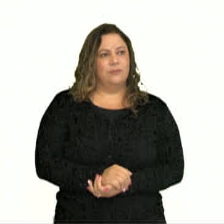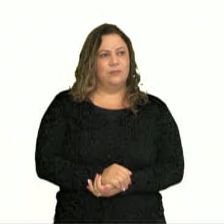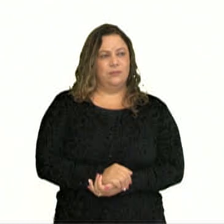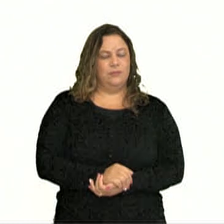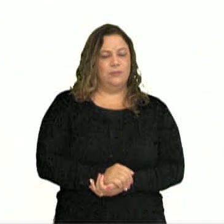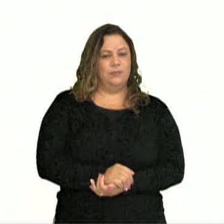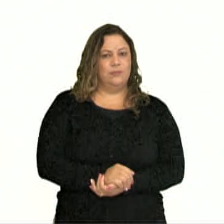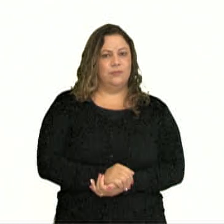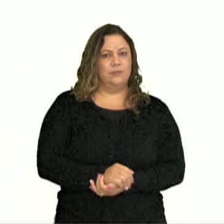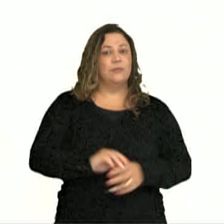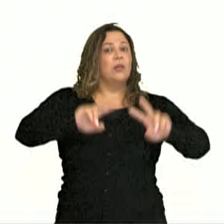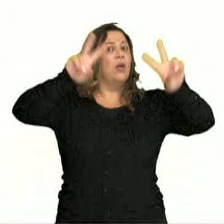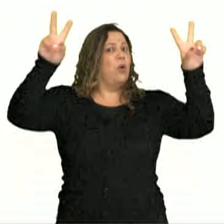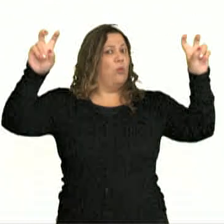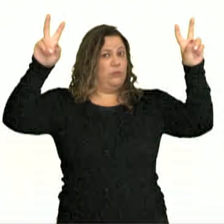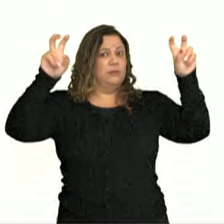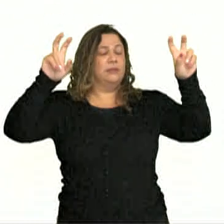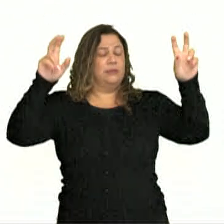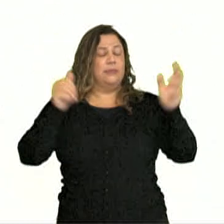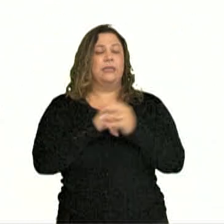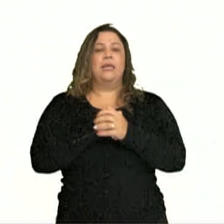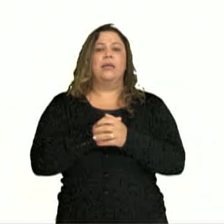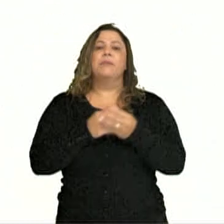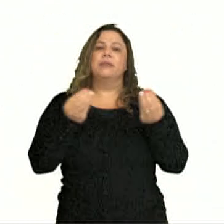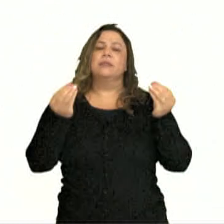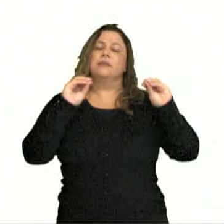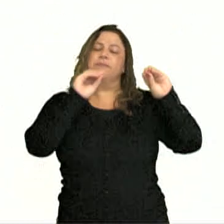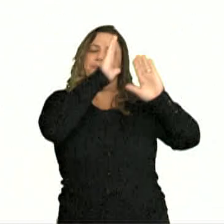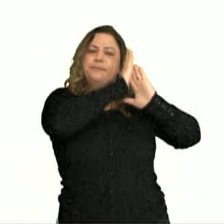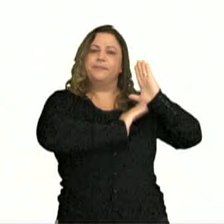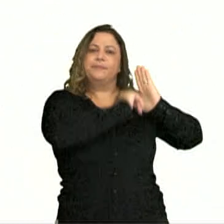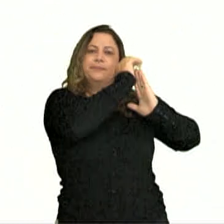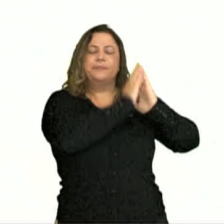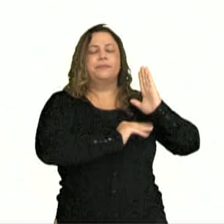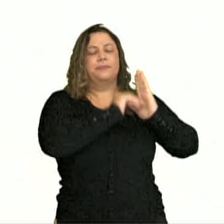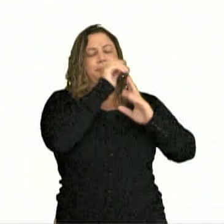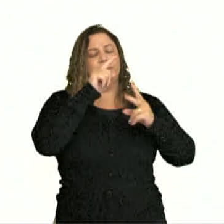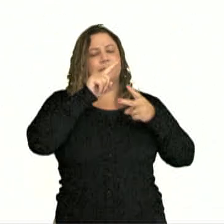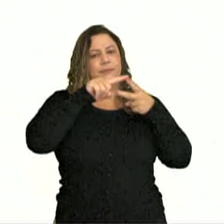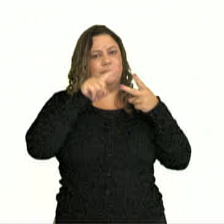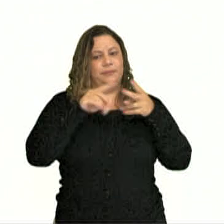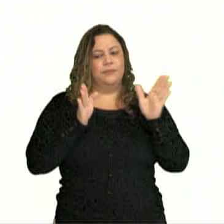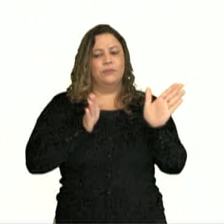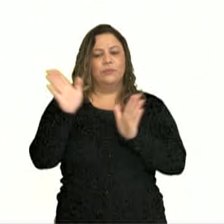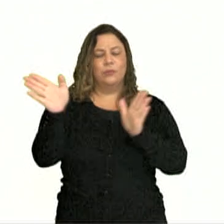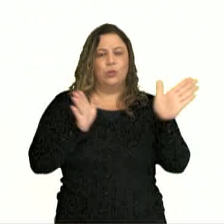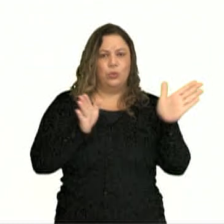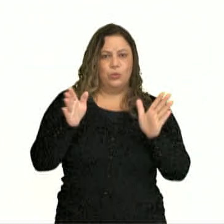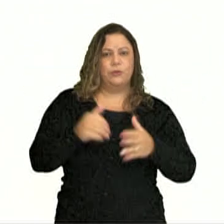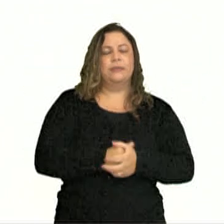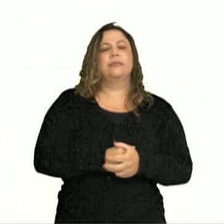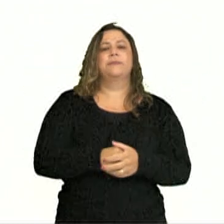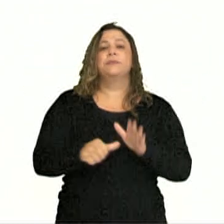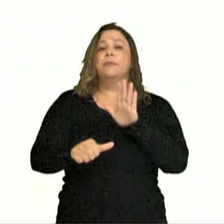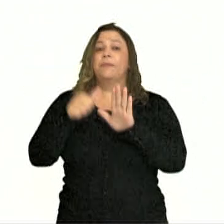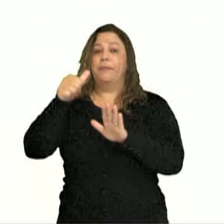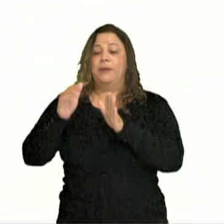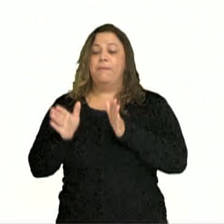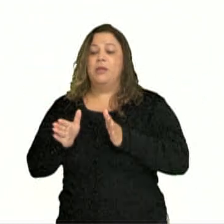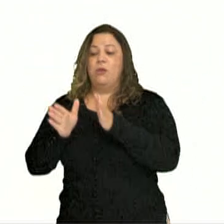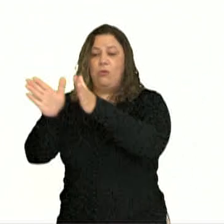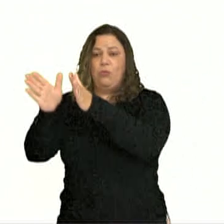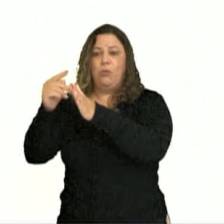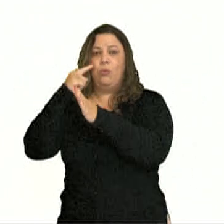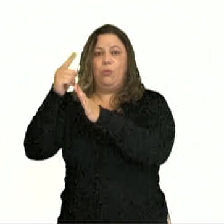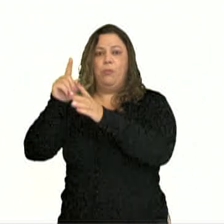Os temas retratados na Idade Média apontavam para dois caminhos. O primeiro era iluminado pela divindade